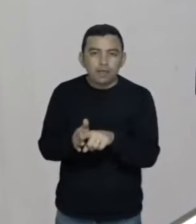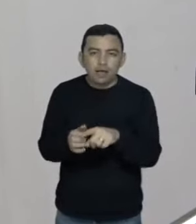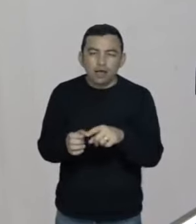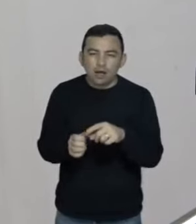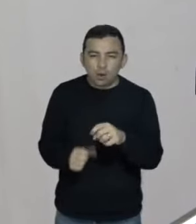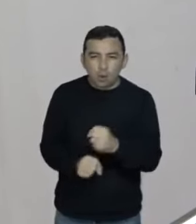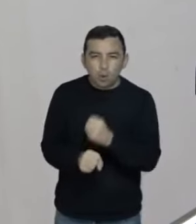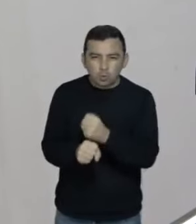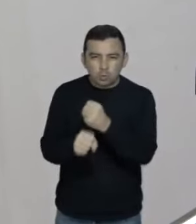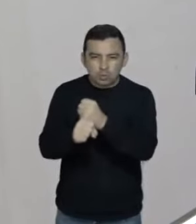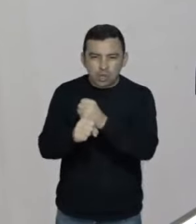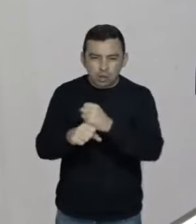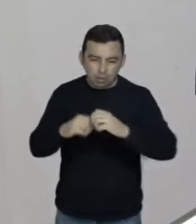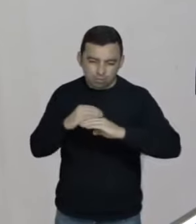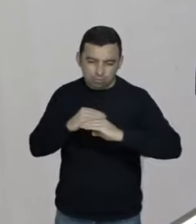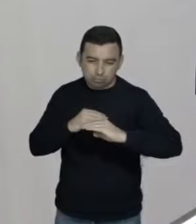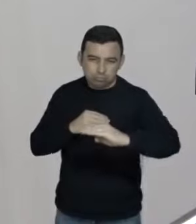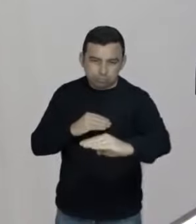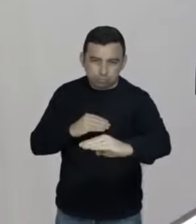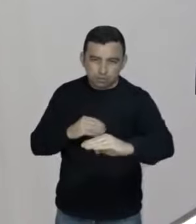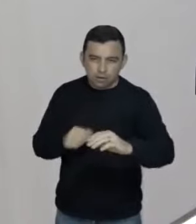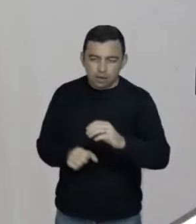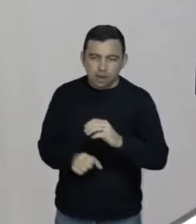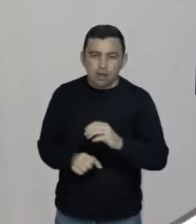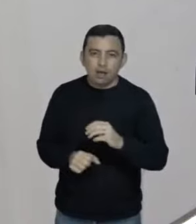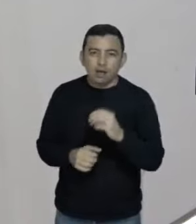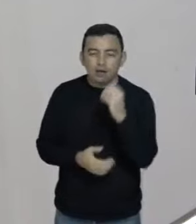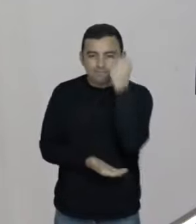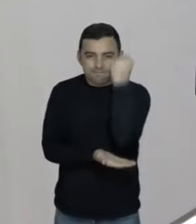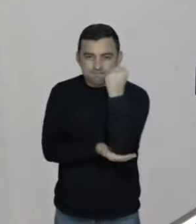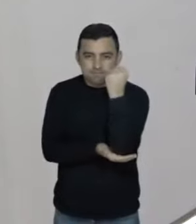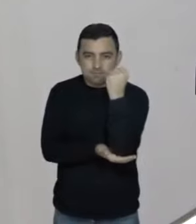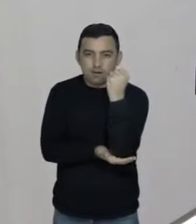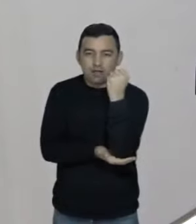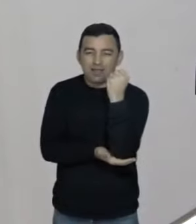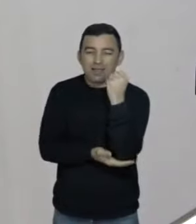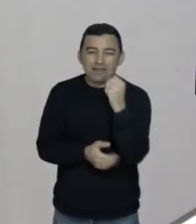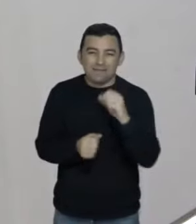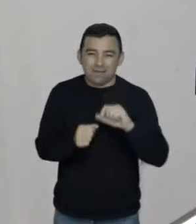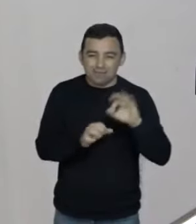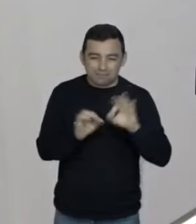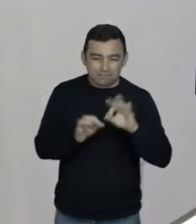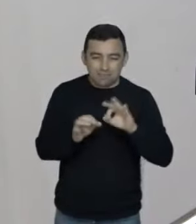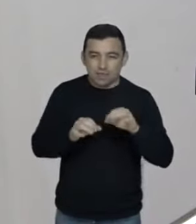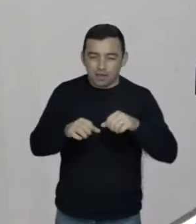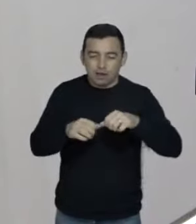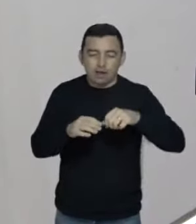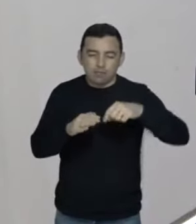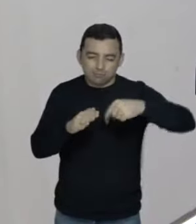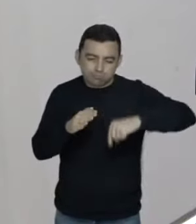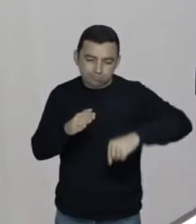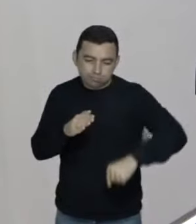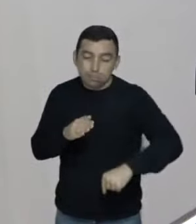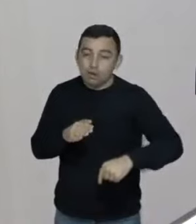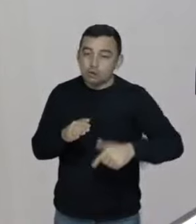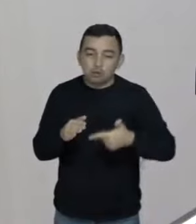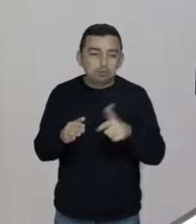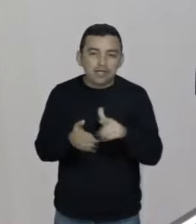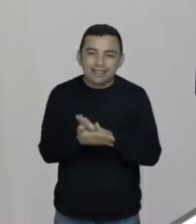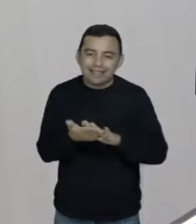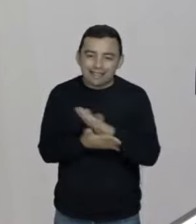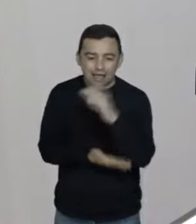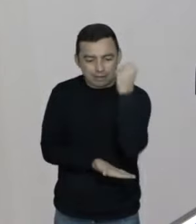foi deficiente a forma estrutural porque foi feita em cima de um aterro sem Fundação para aquela realidade e